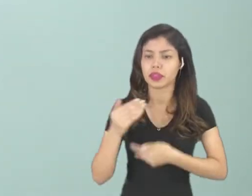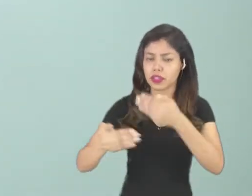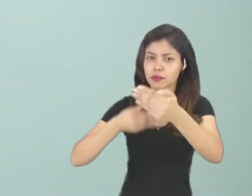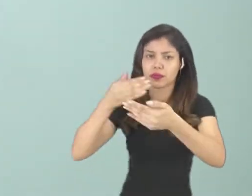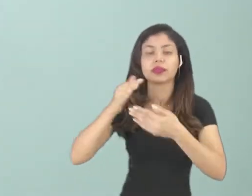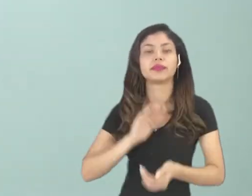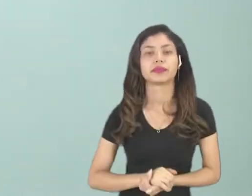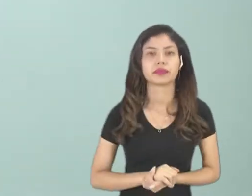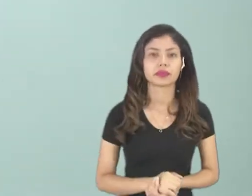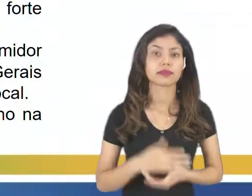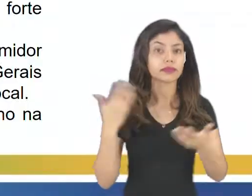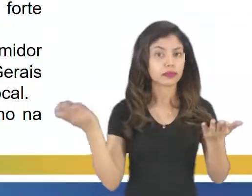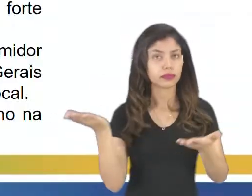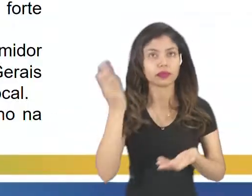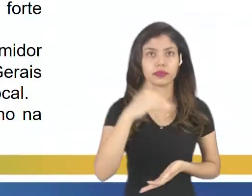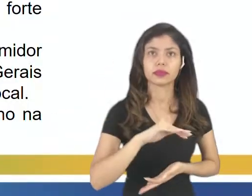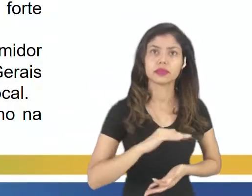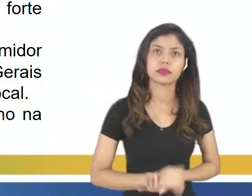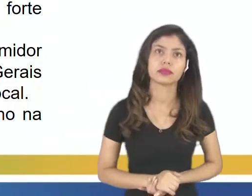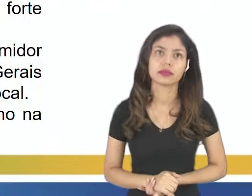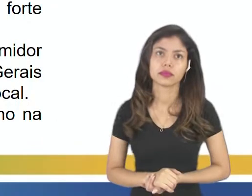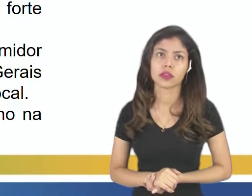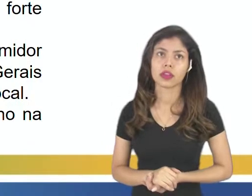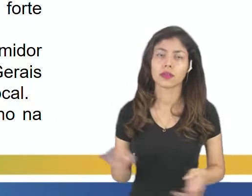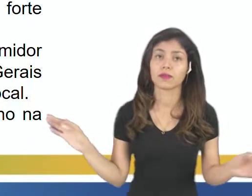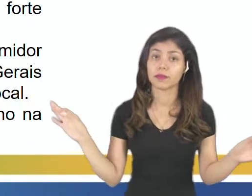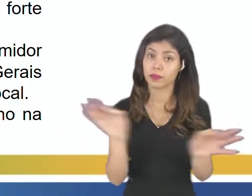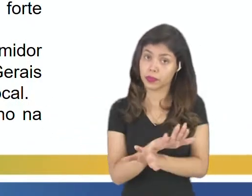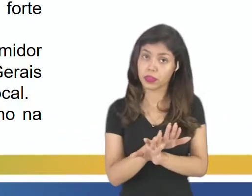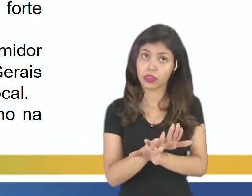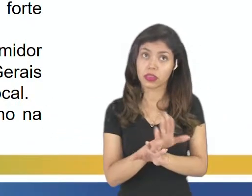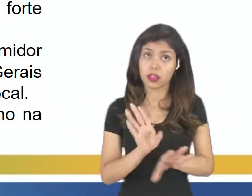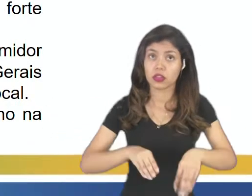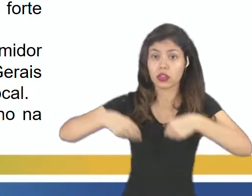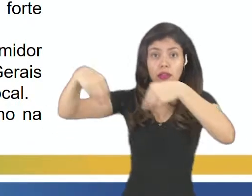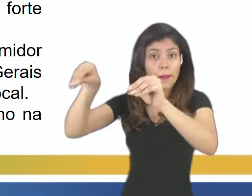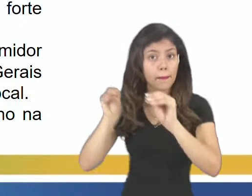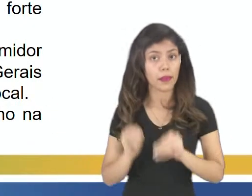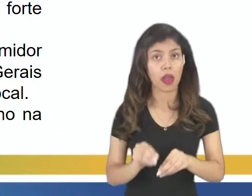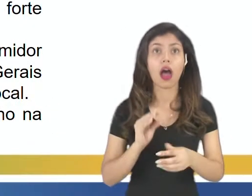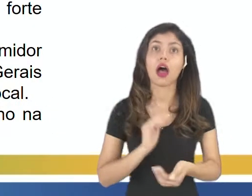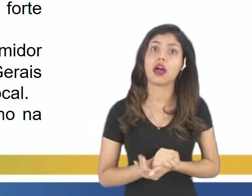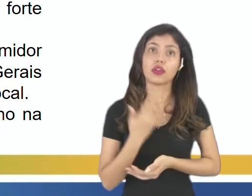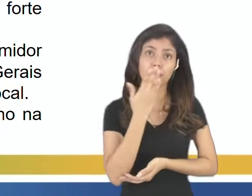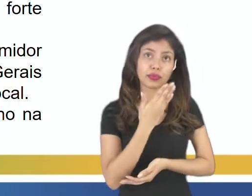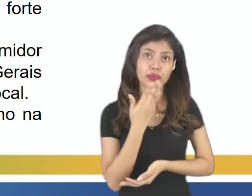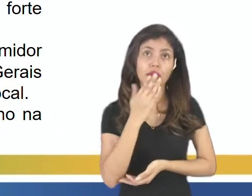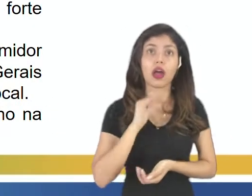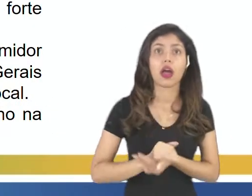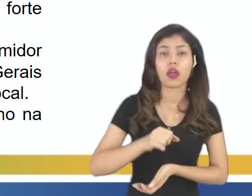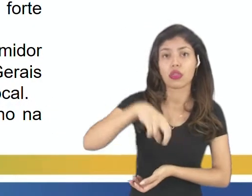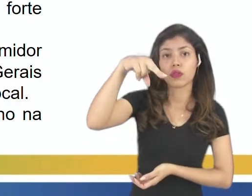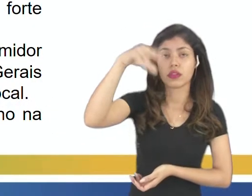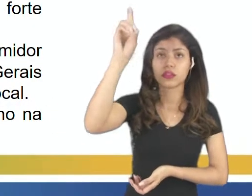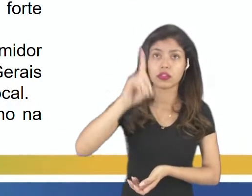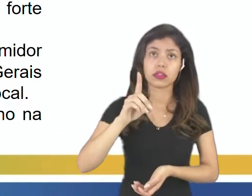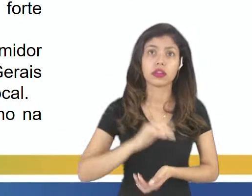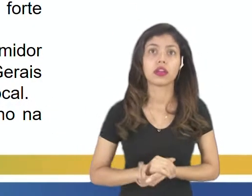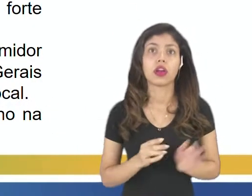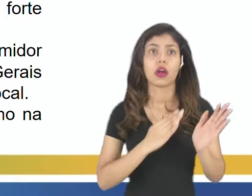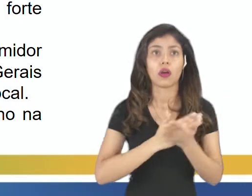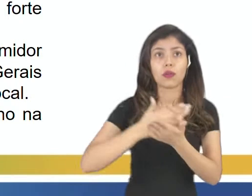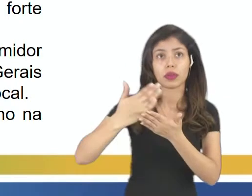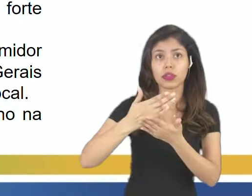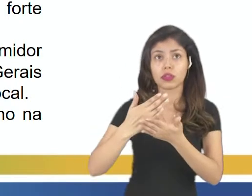desenvolvendo. Então, vamos lá. Com a queda das exportações de açúcar nordestino no mercado consumidor mundial, tem início o